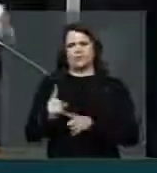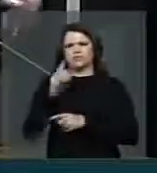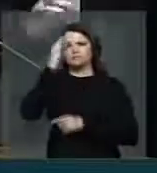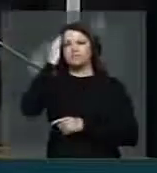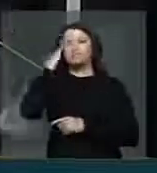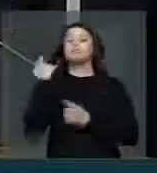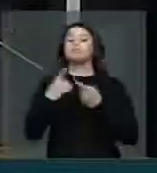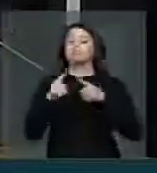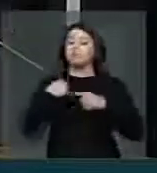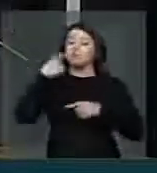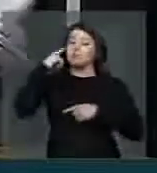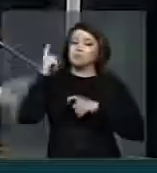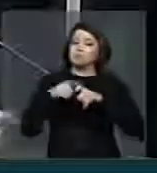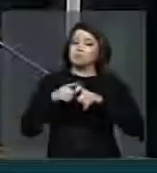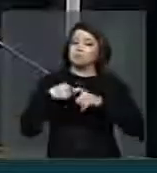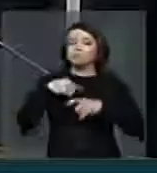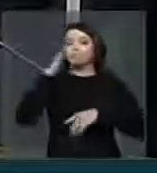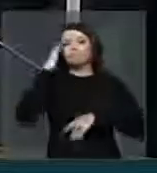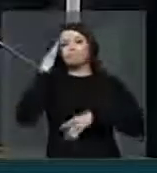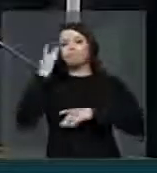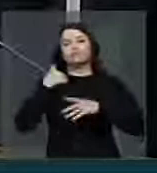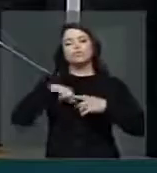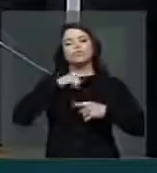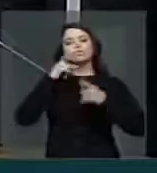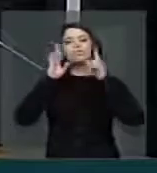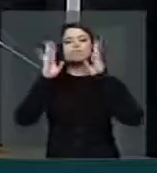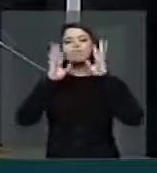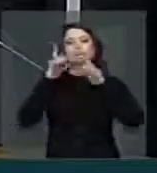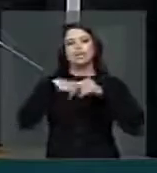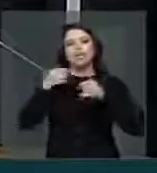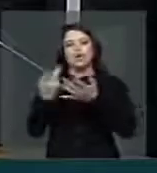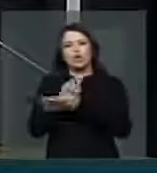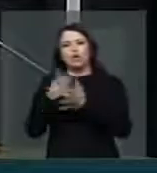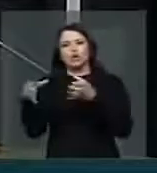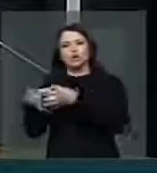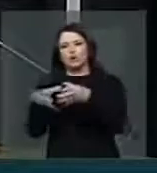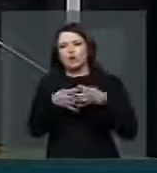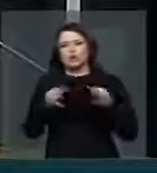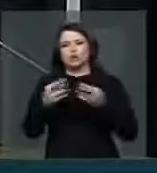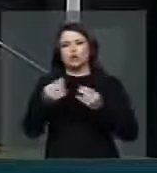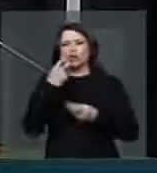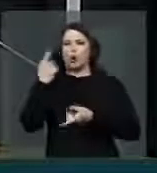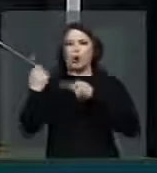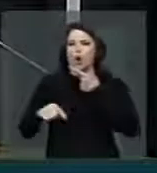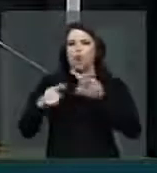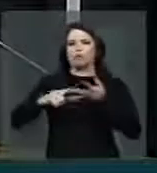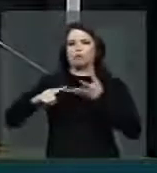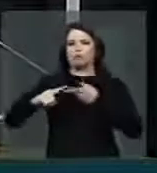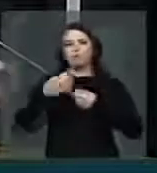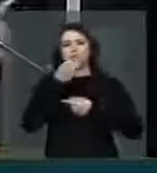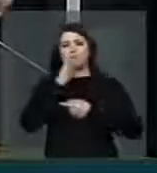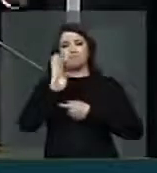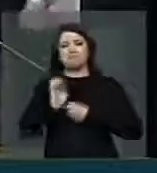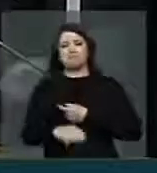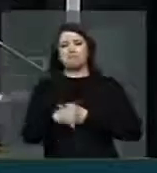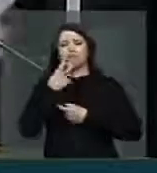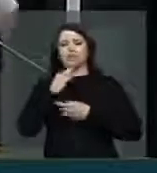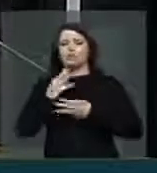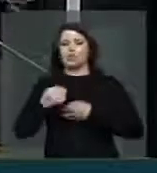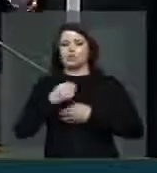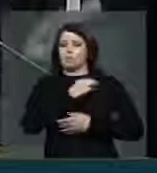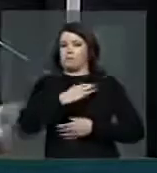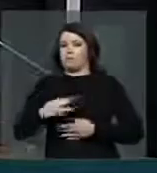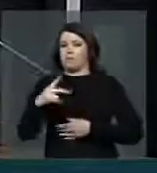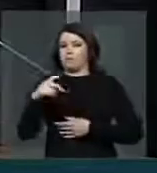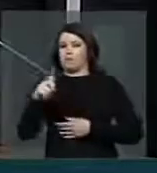eu acho que é um momento que nós estamos todos refletindo, tem aí a reação das entidades, que são reações positivas, o ministro Padilha deve